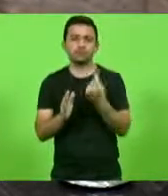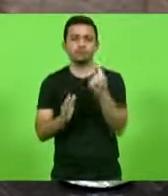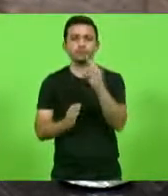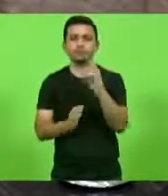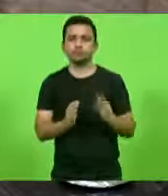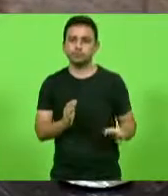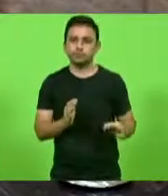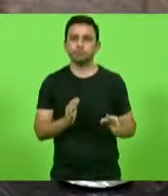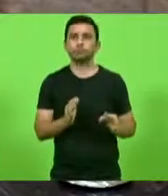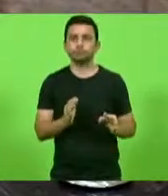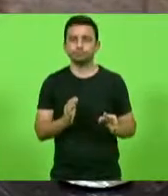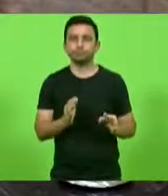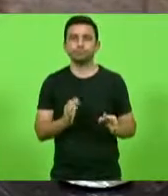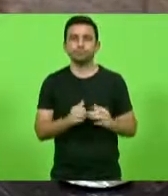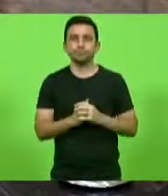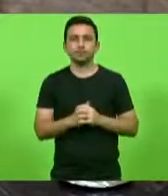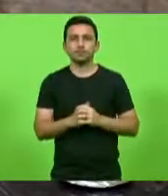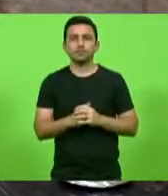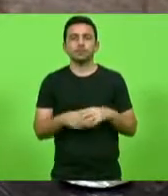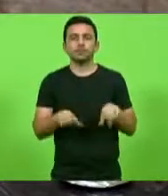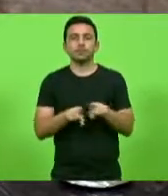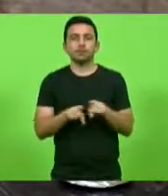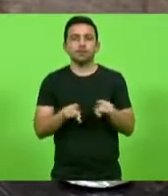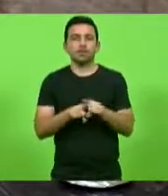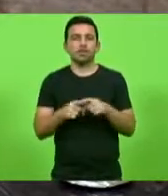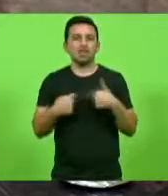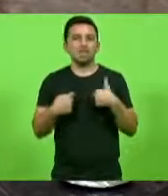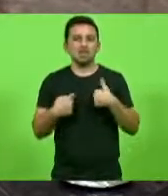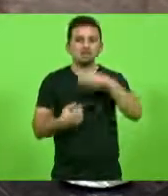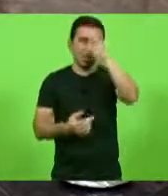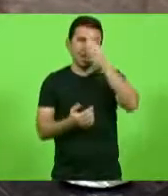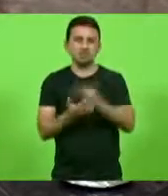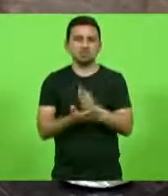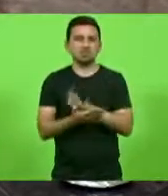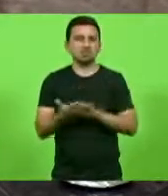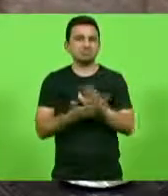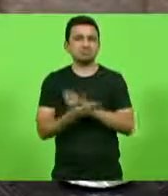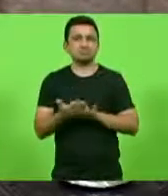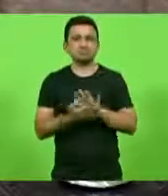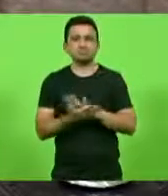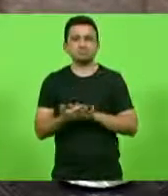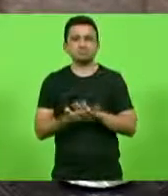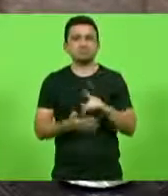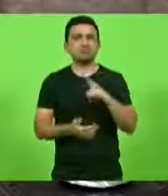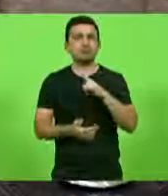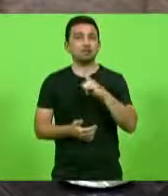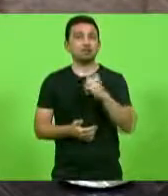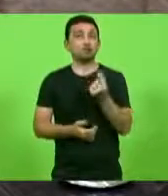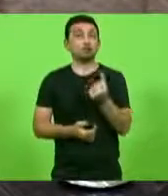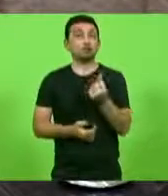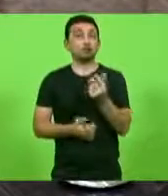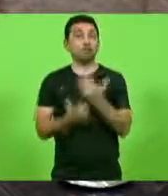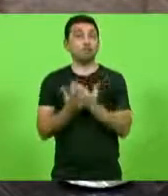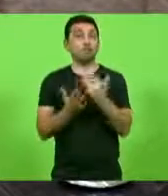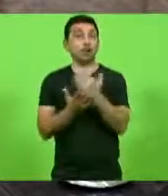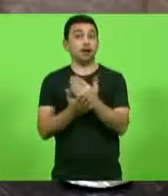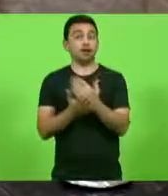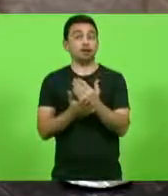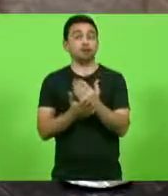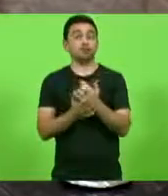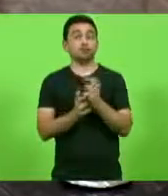61%. E eu sou muito também cético em acreditar que existe esse tal de recurso a mais para investir nas